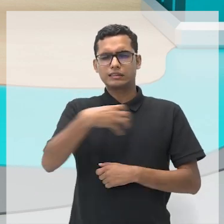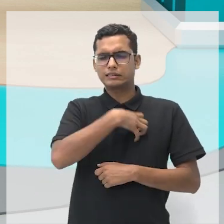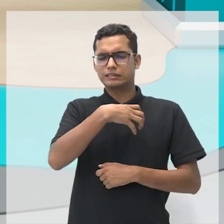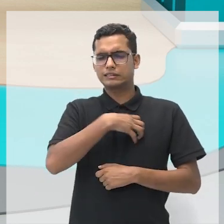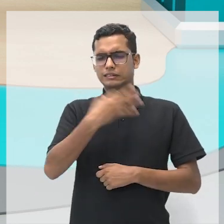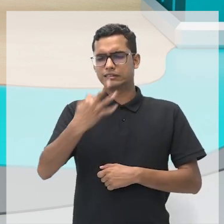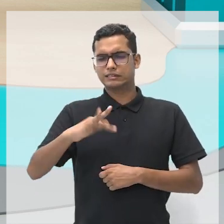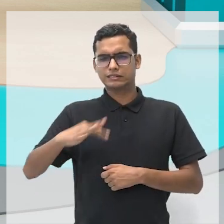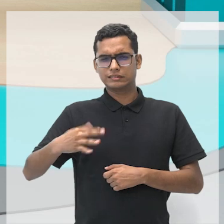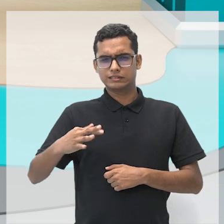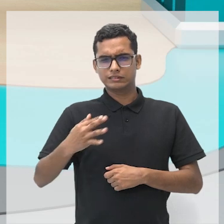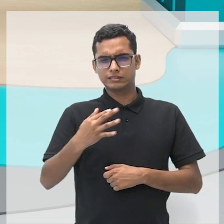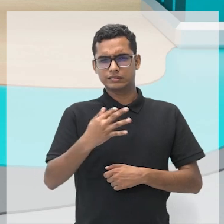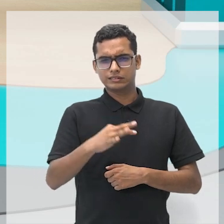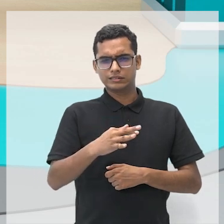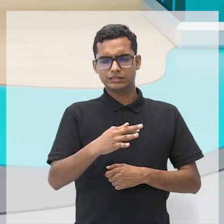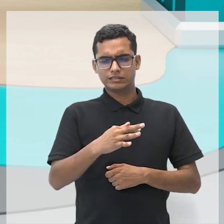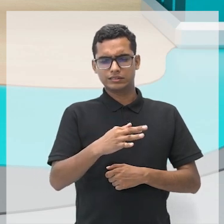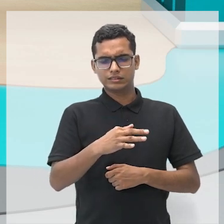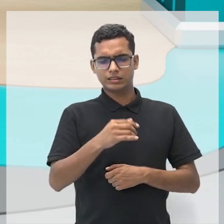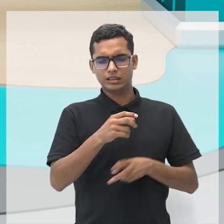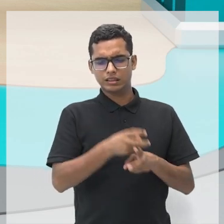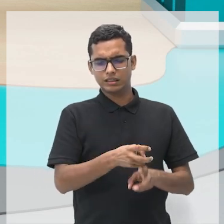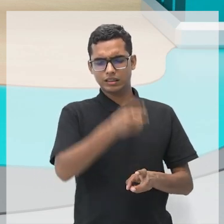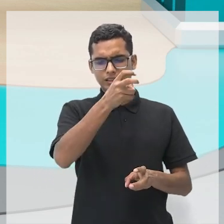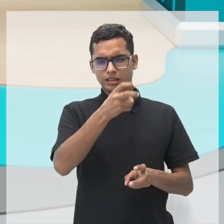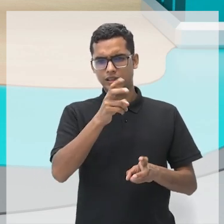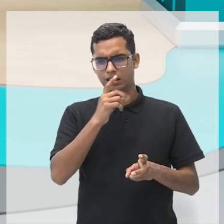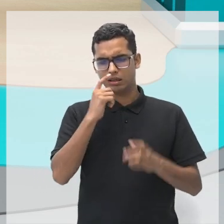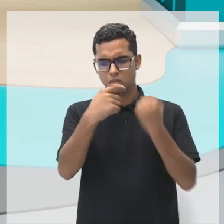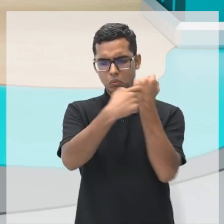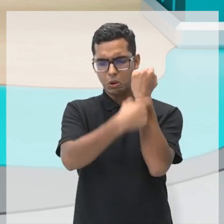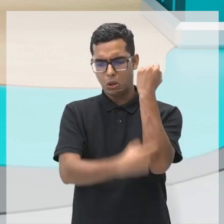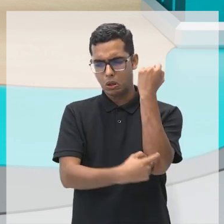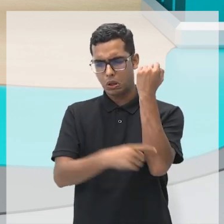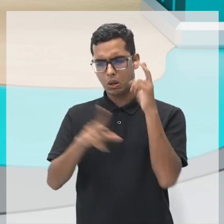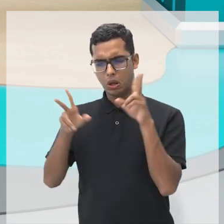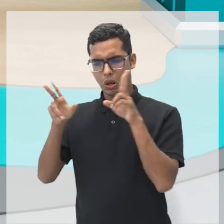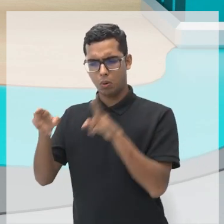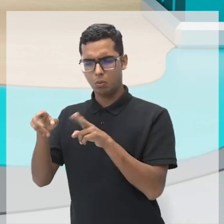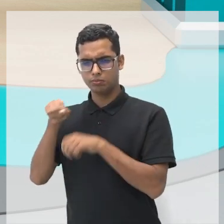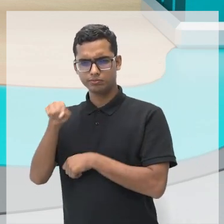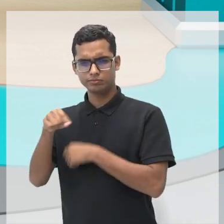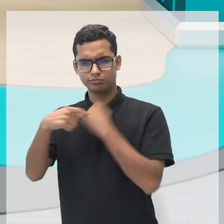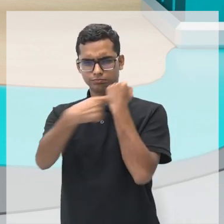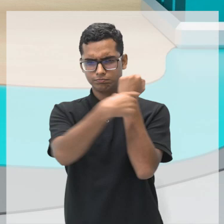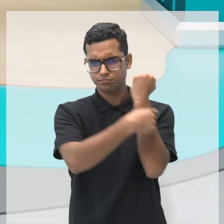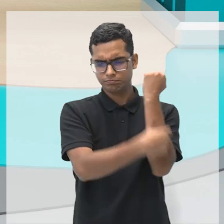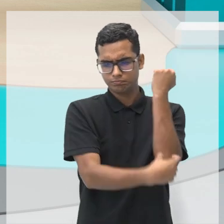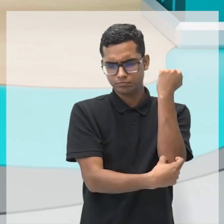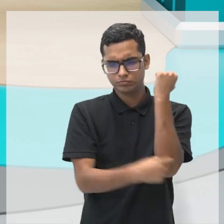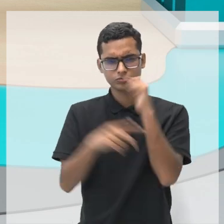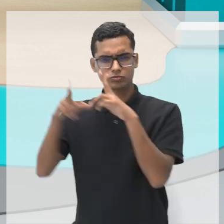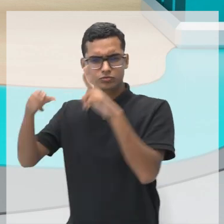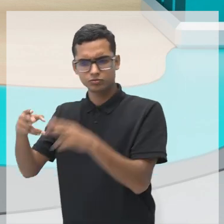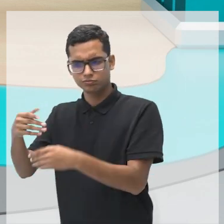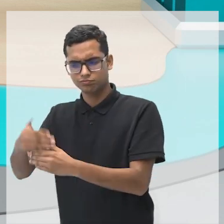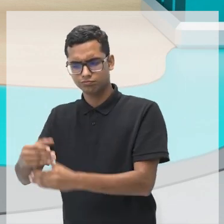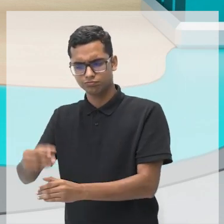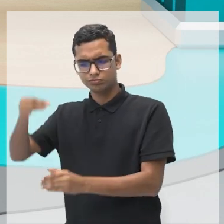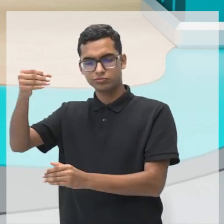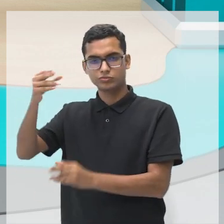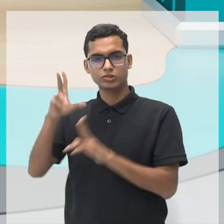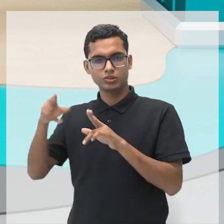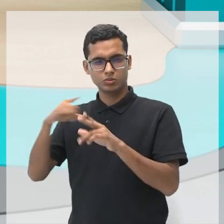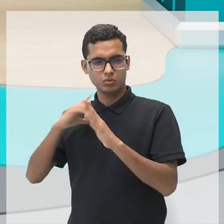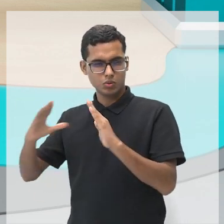estou me referindo é igual àquela coluna lá, aquela estrutura que apareceu para nós, que tem